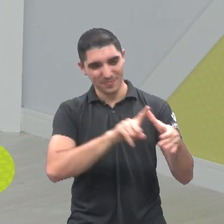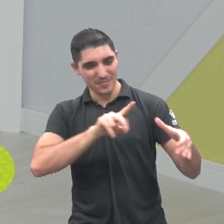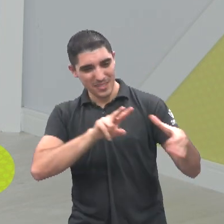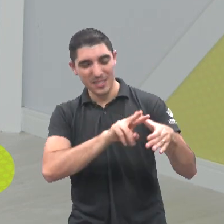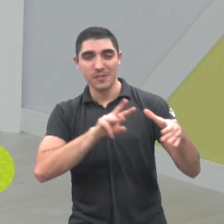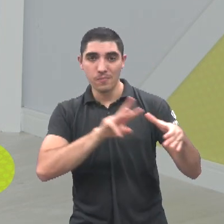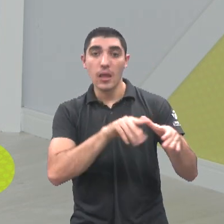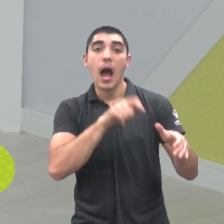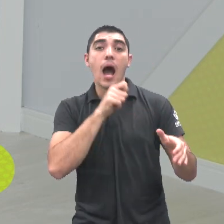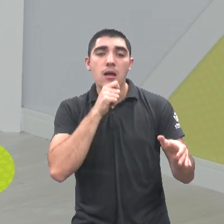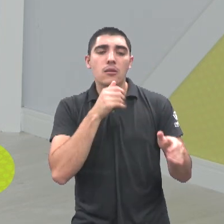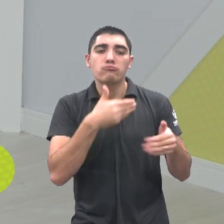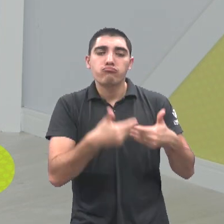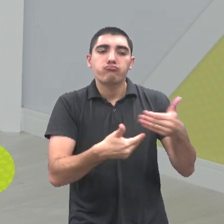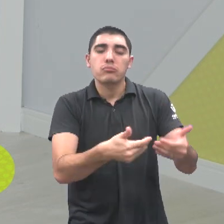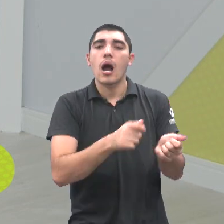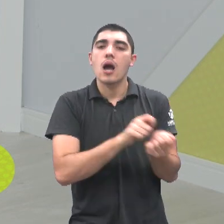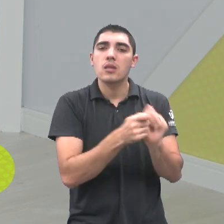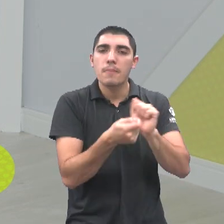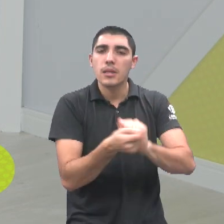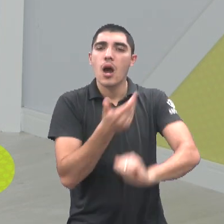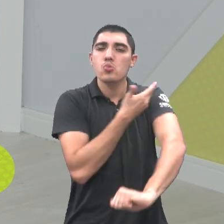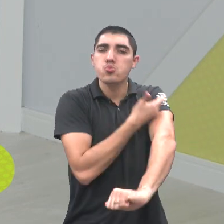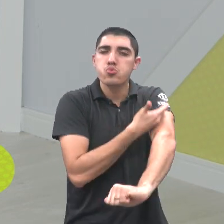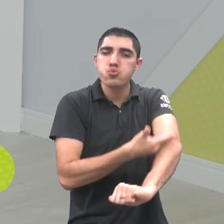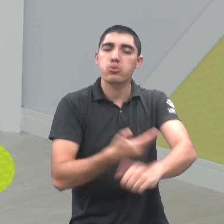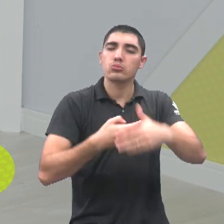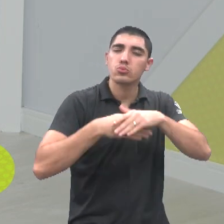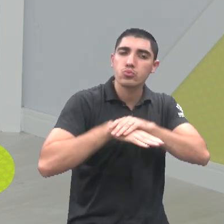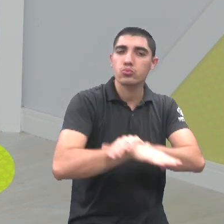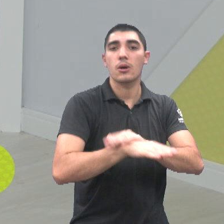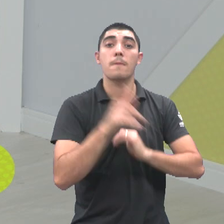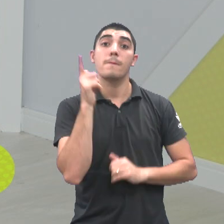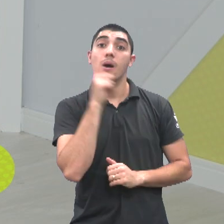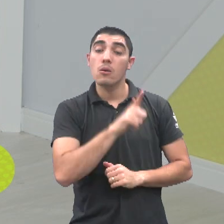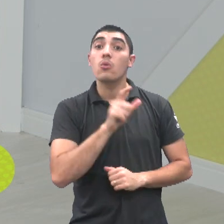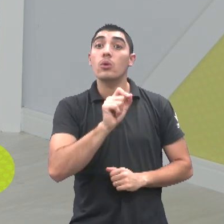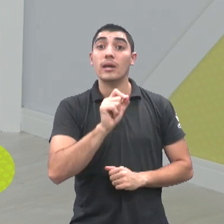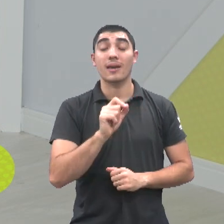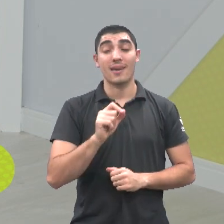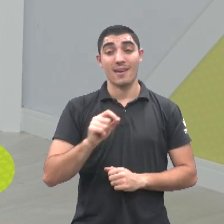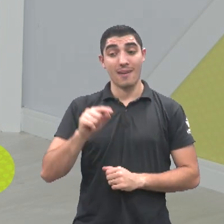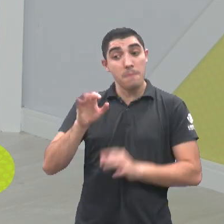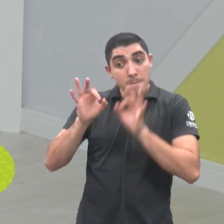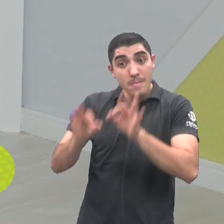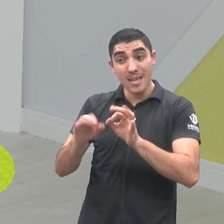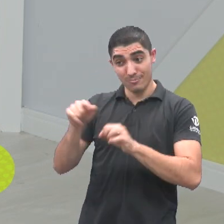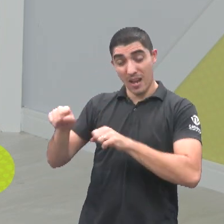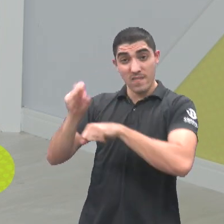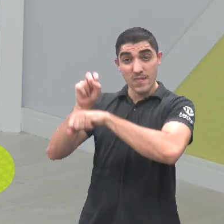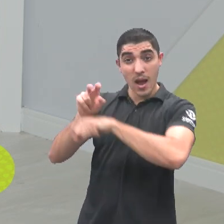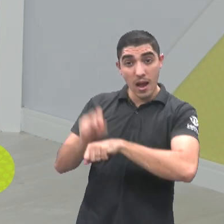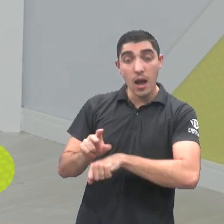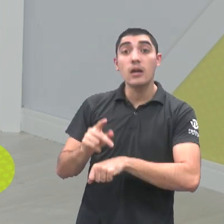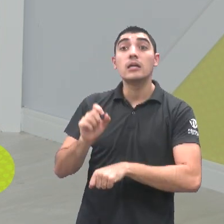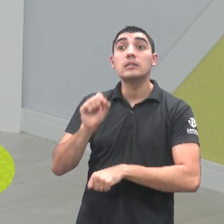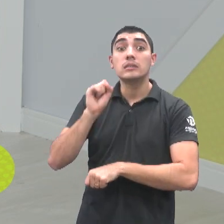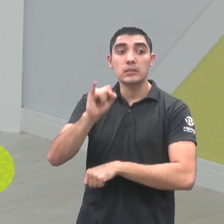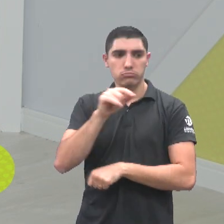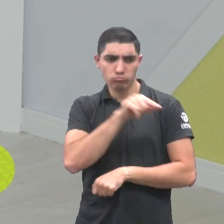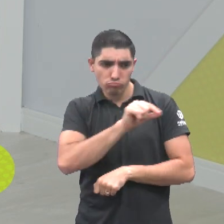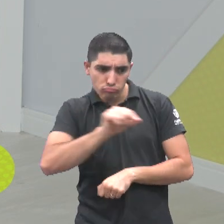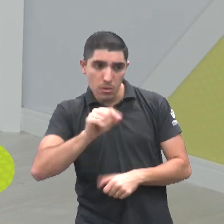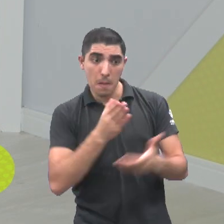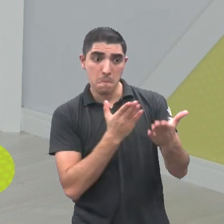e novas avaliações, já que as seletivas visam preencher as vagas remanescentes. Depois, se aprovados, passam